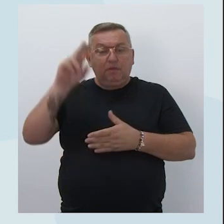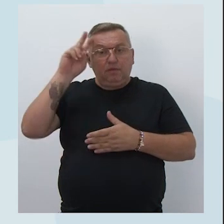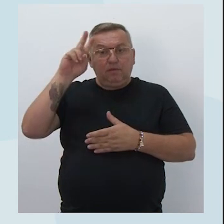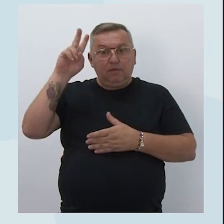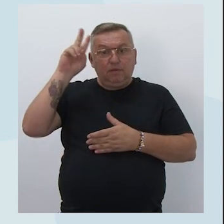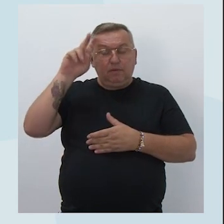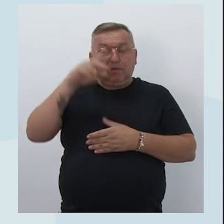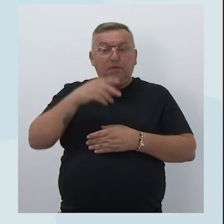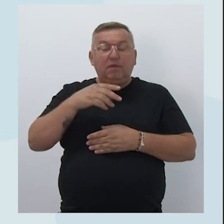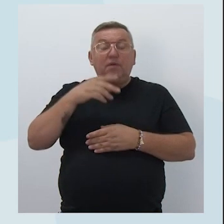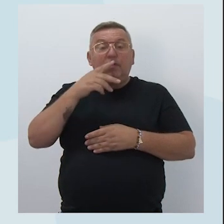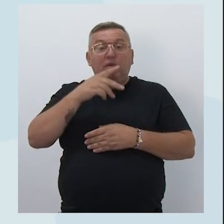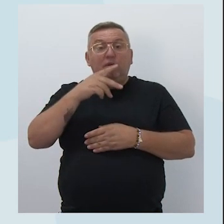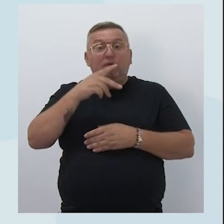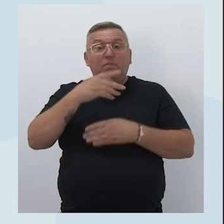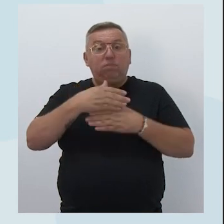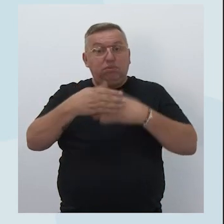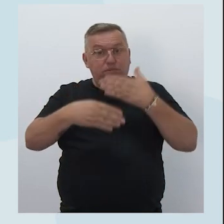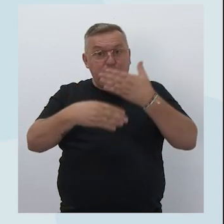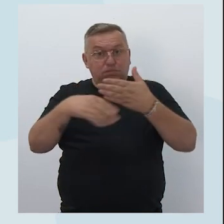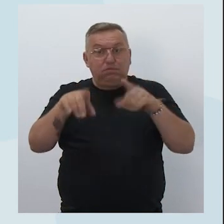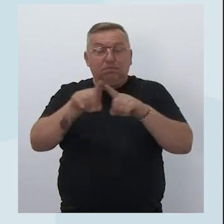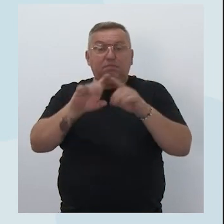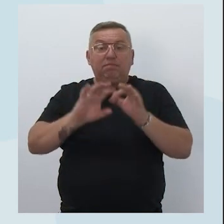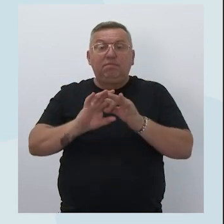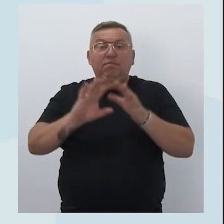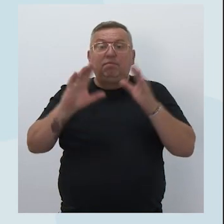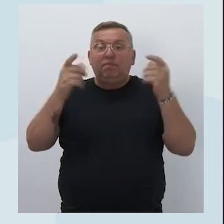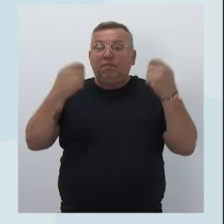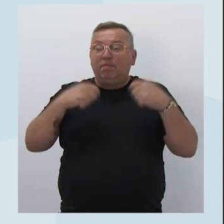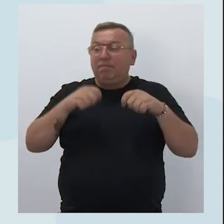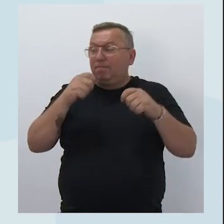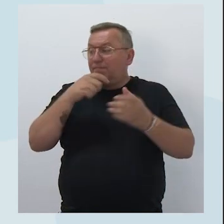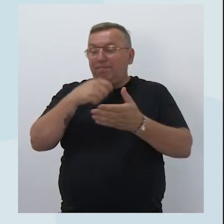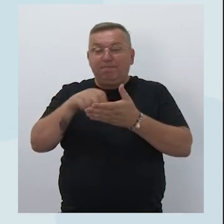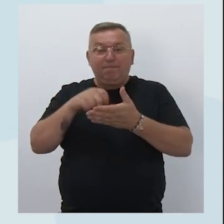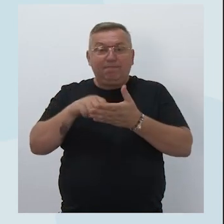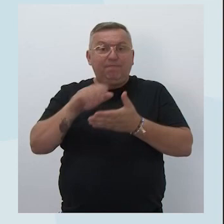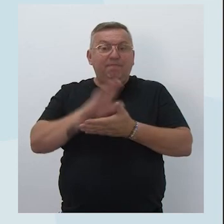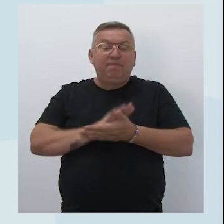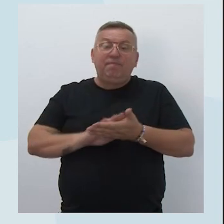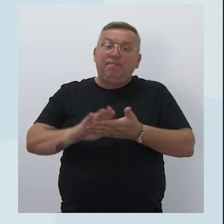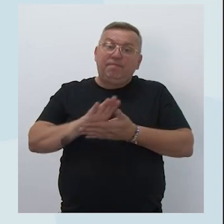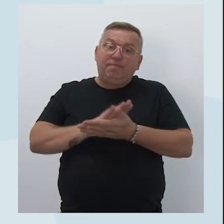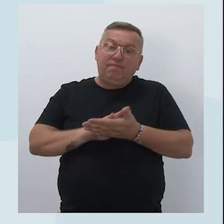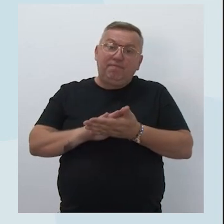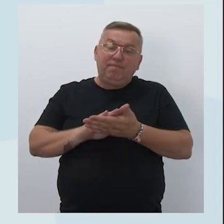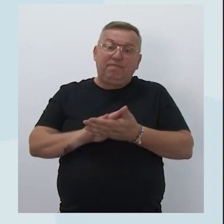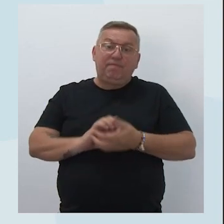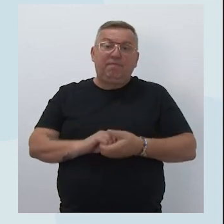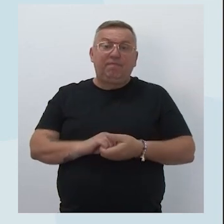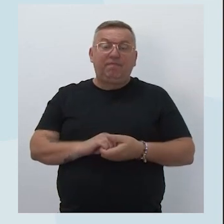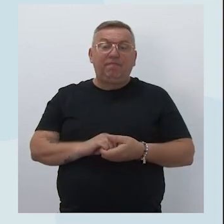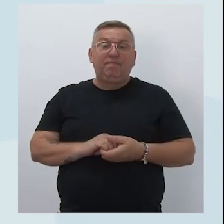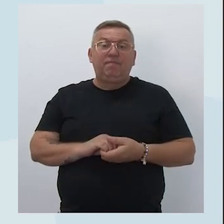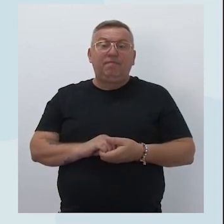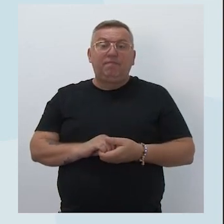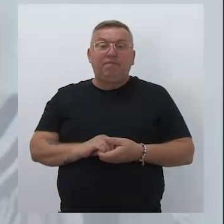esses PPTs serão disponibilizados para vocês, então não precisam ficar anotando nada, a gente encaminha posteriormente, ok?